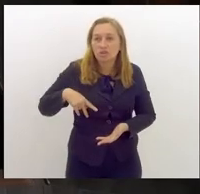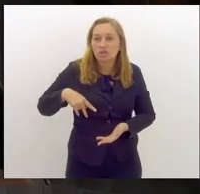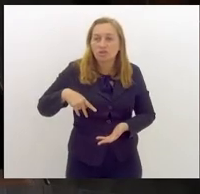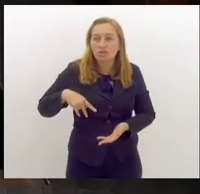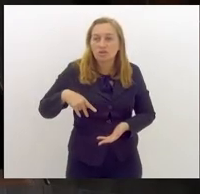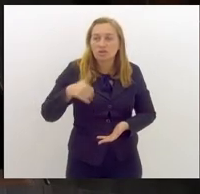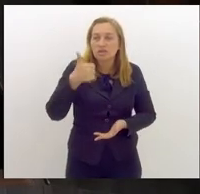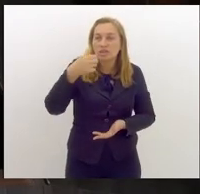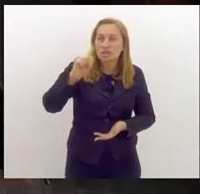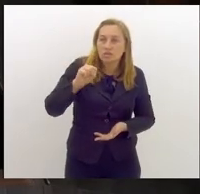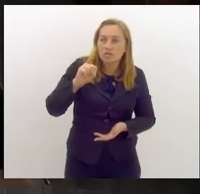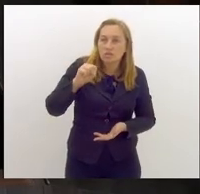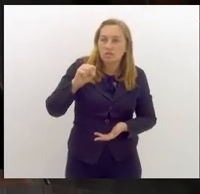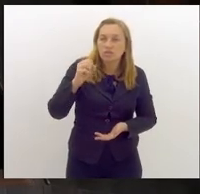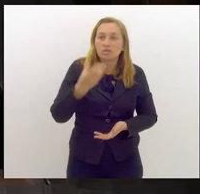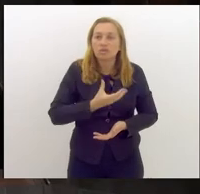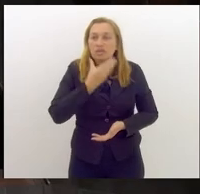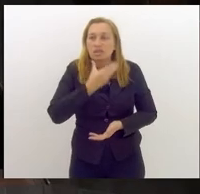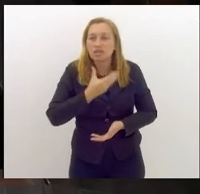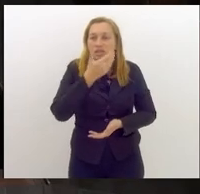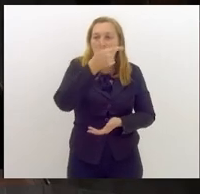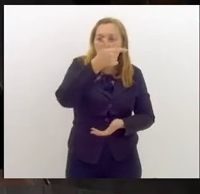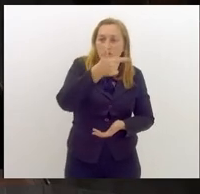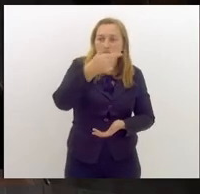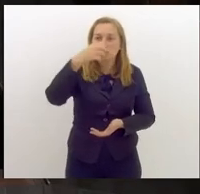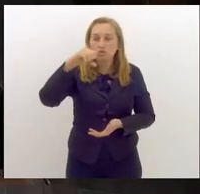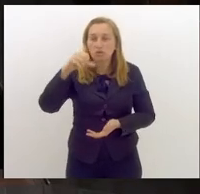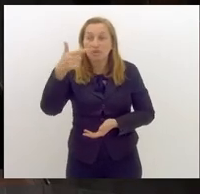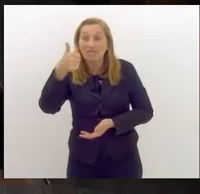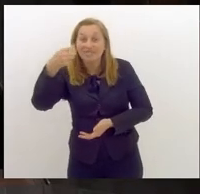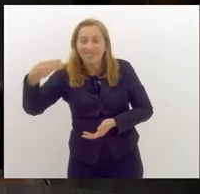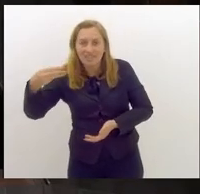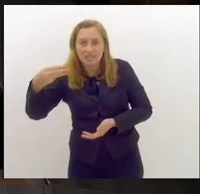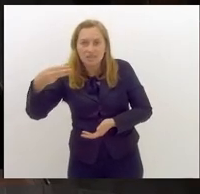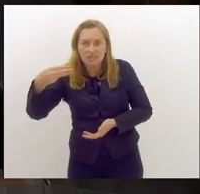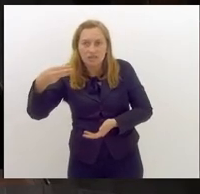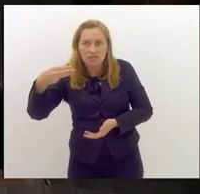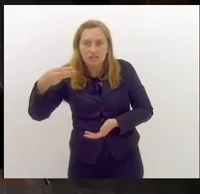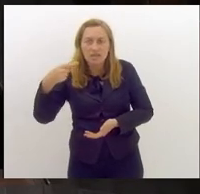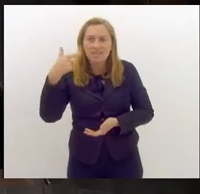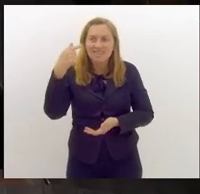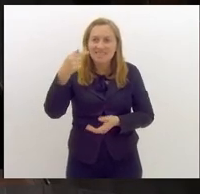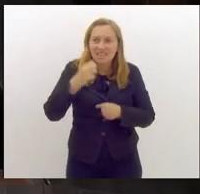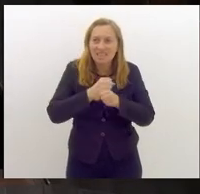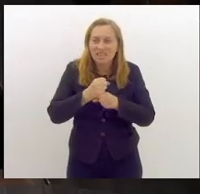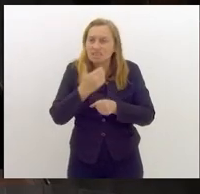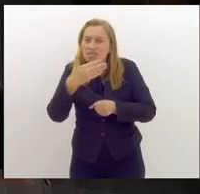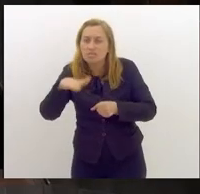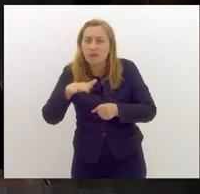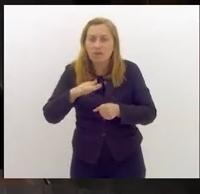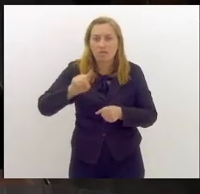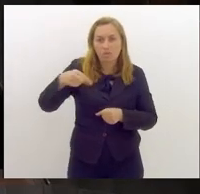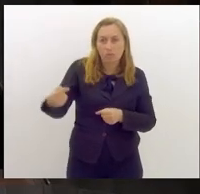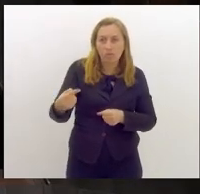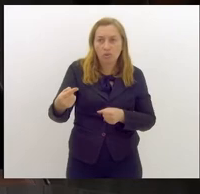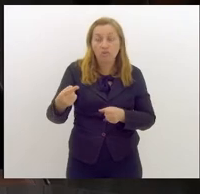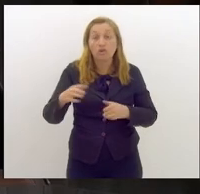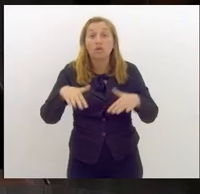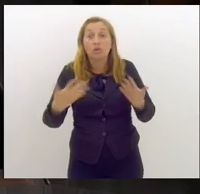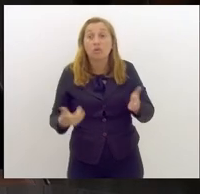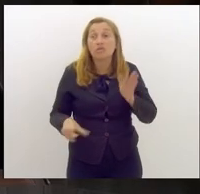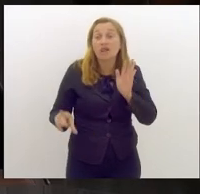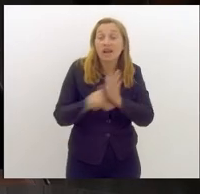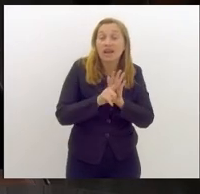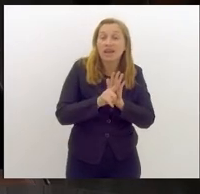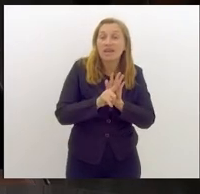18 de dezembro de 2013 sete anos e meio quando a lei